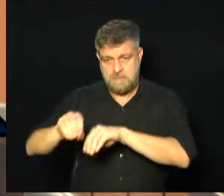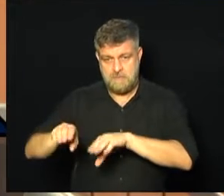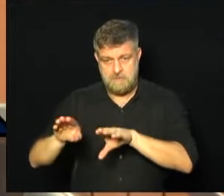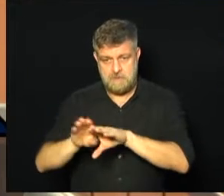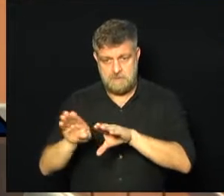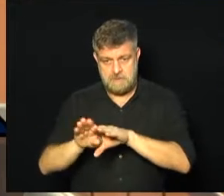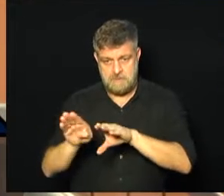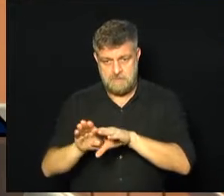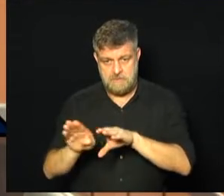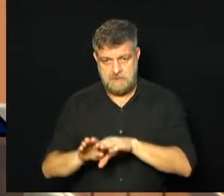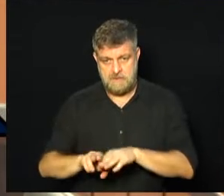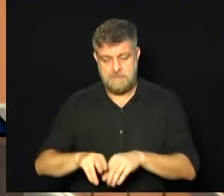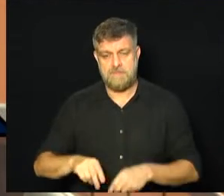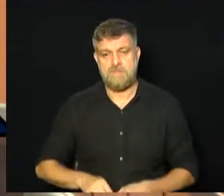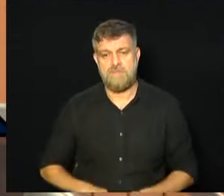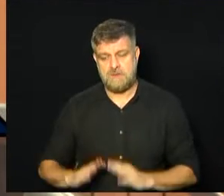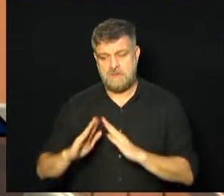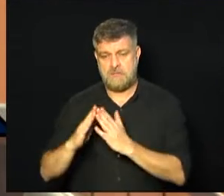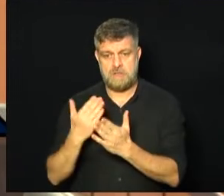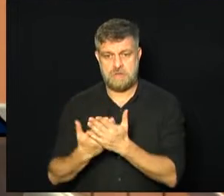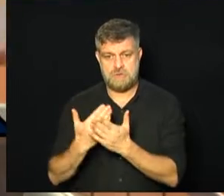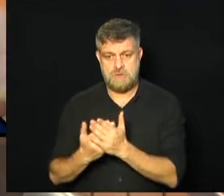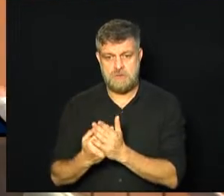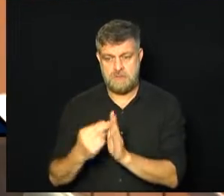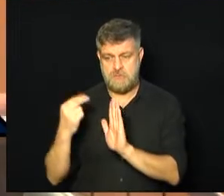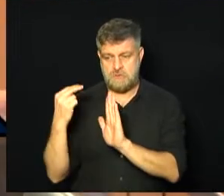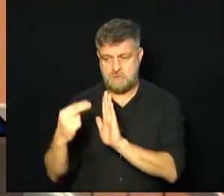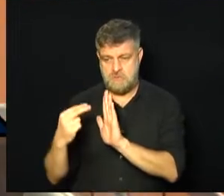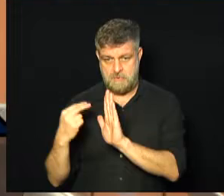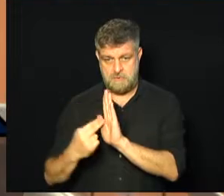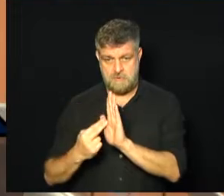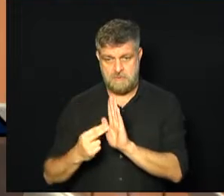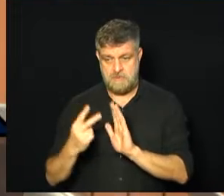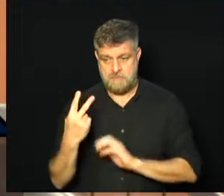Dória Lins e na EMF Lourenço Belocchio.